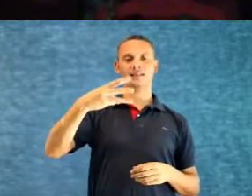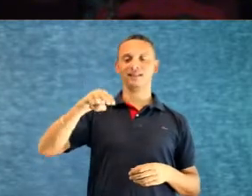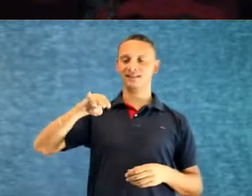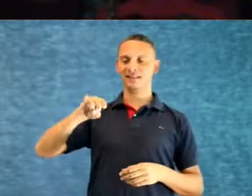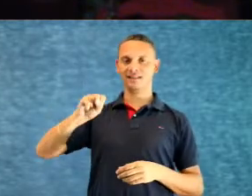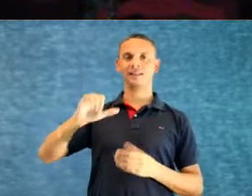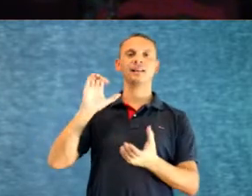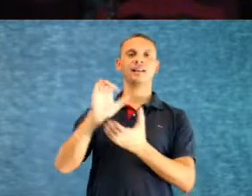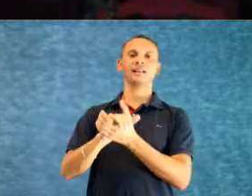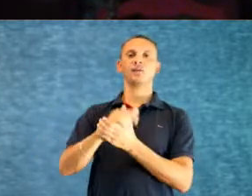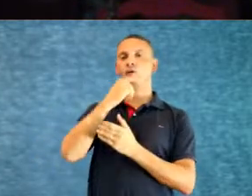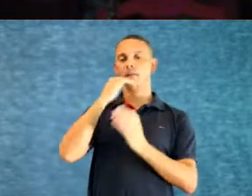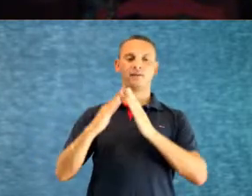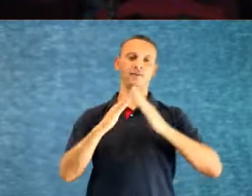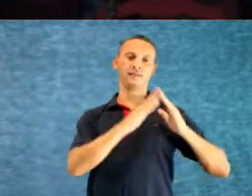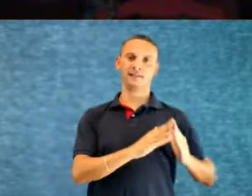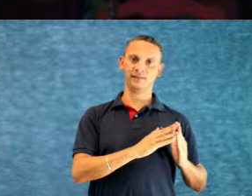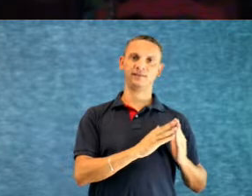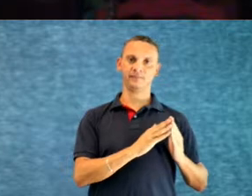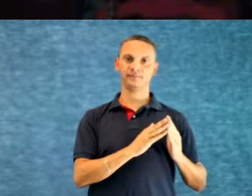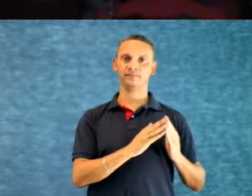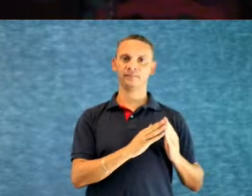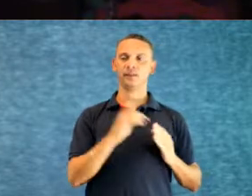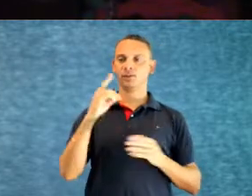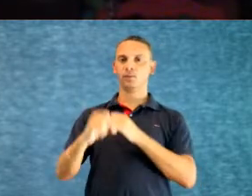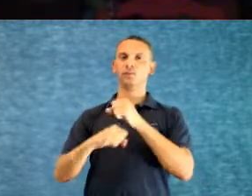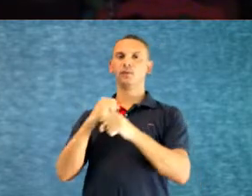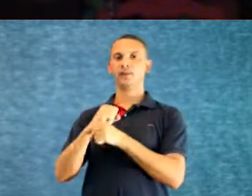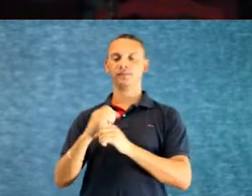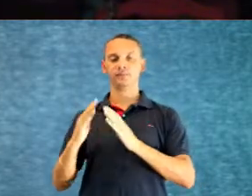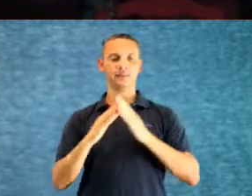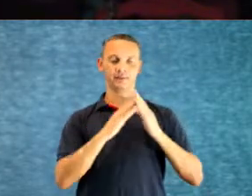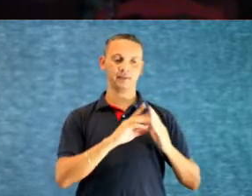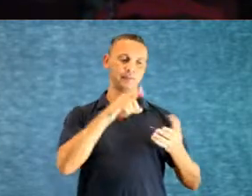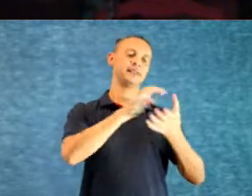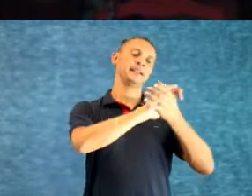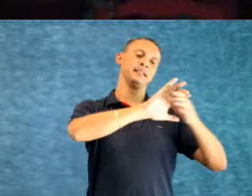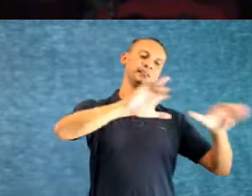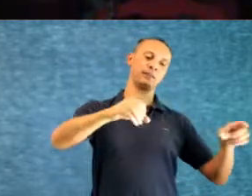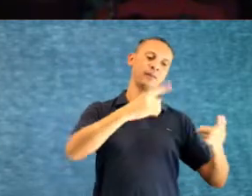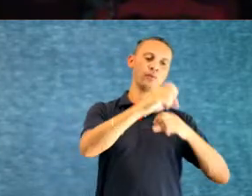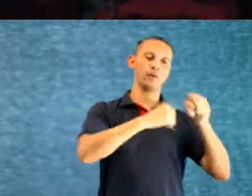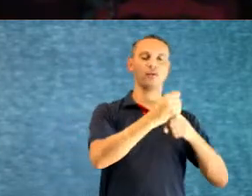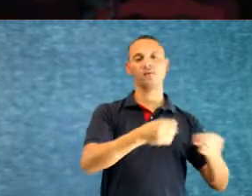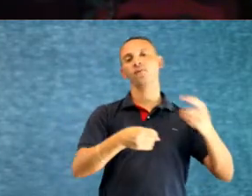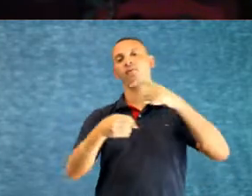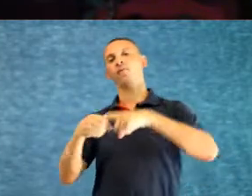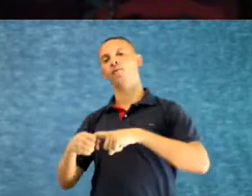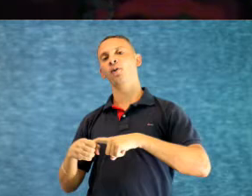para meninas no Brasil é de 1827. Nise já estava